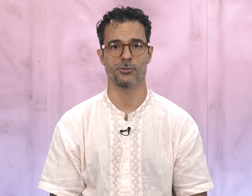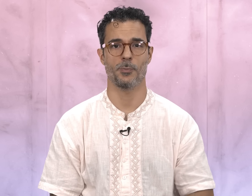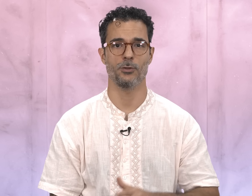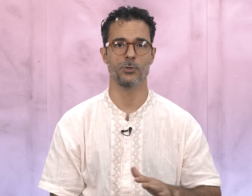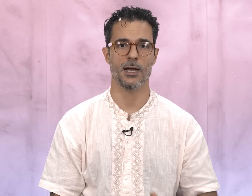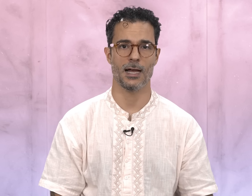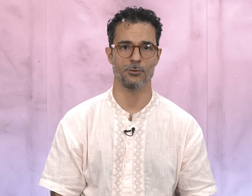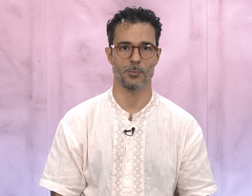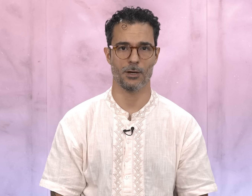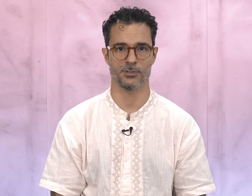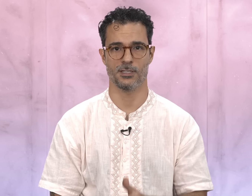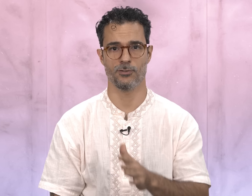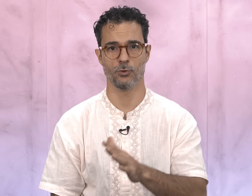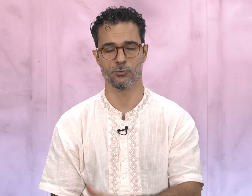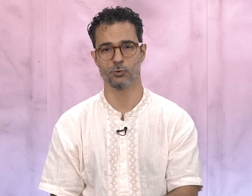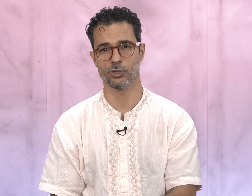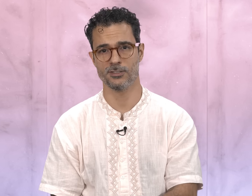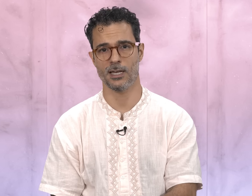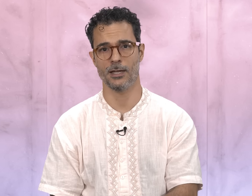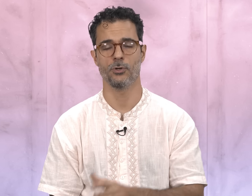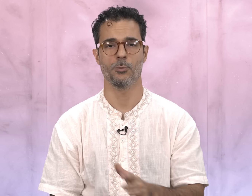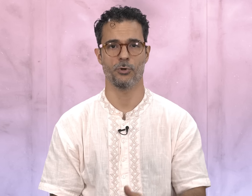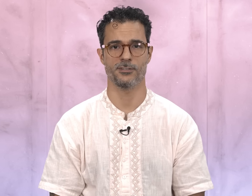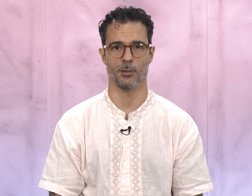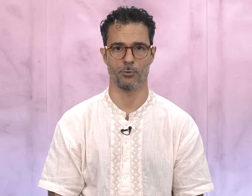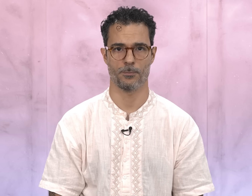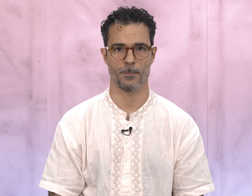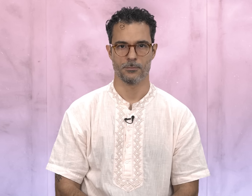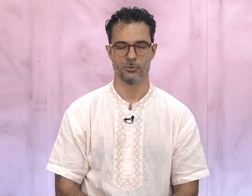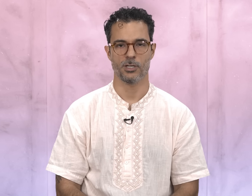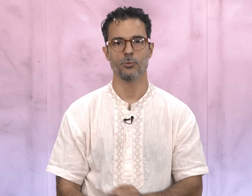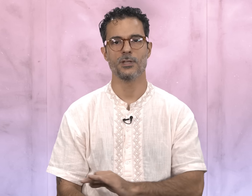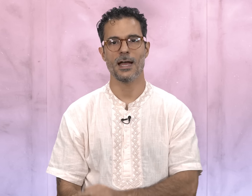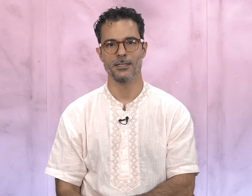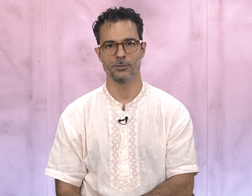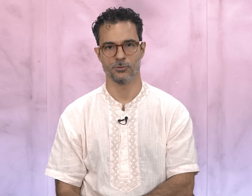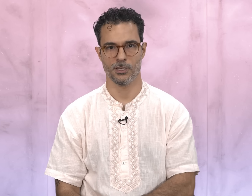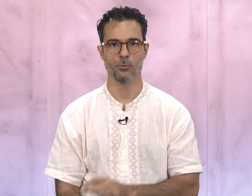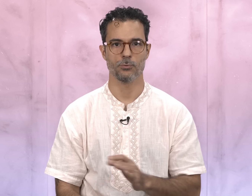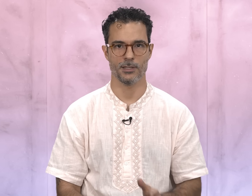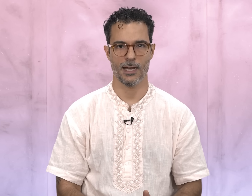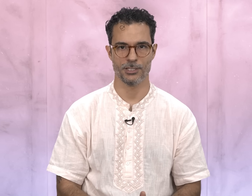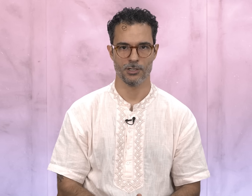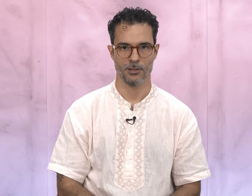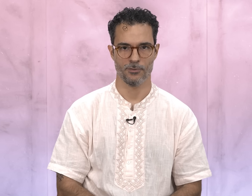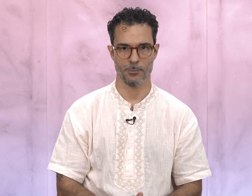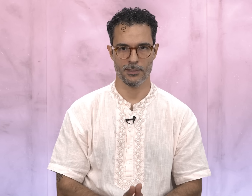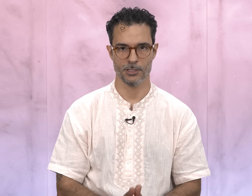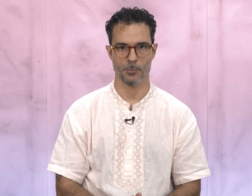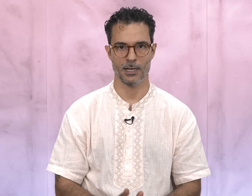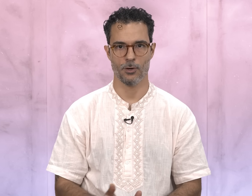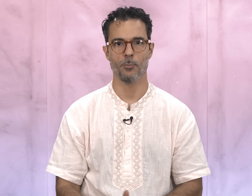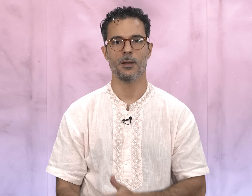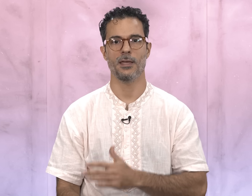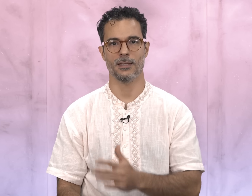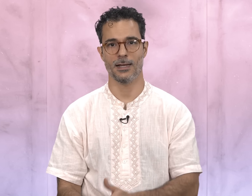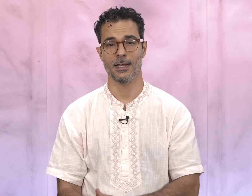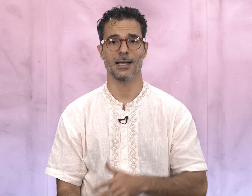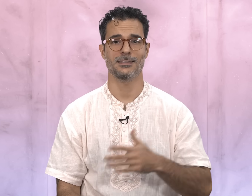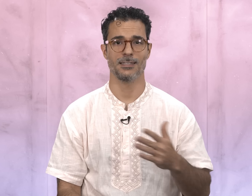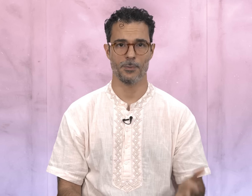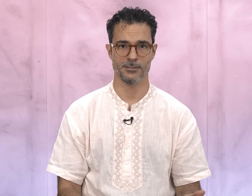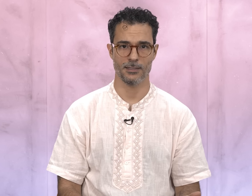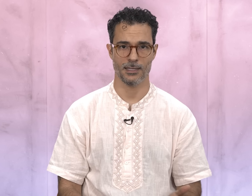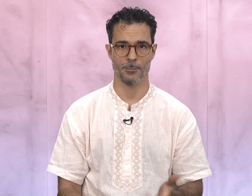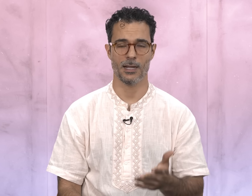aumenta no caso de penduricalhos pagos a servidores do judiciário, por exemplo. Só que mudar isso, segundo Haddad, vai depender de uma lei complementar